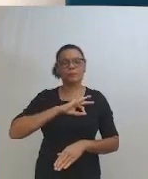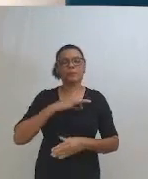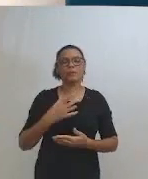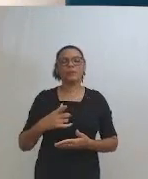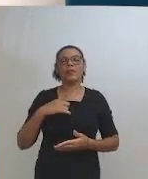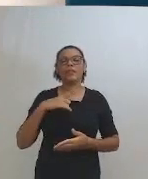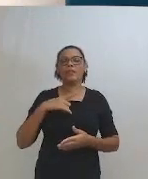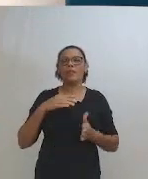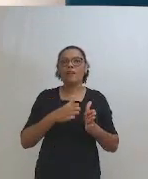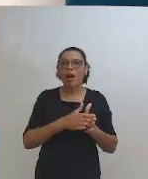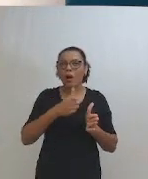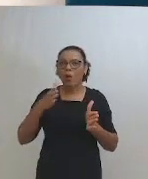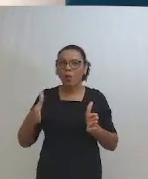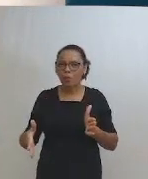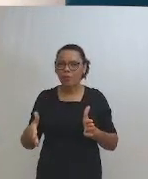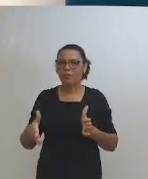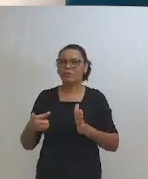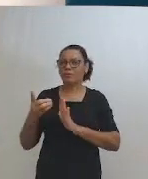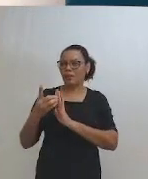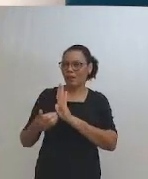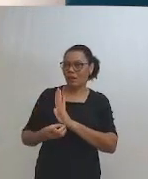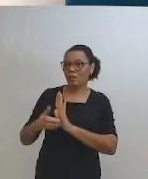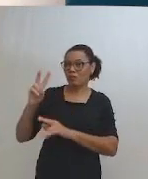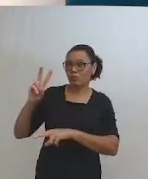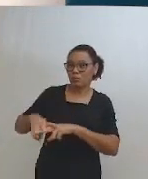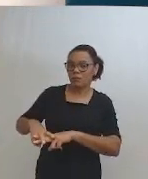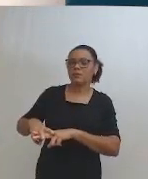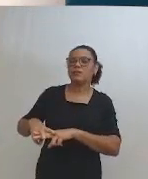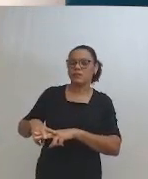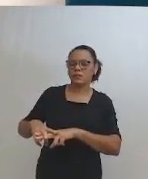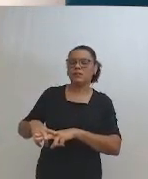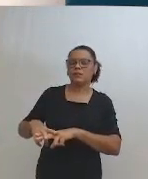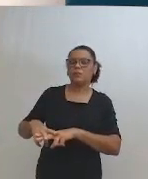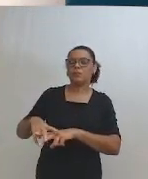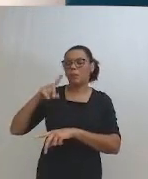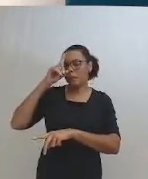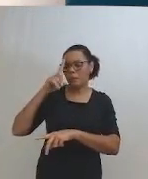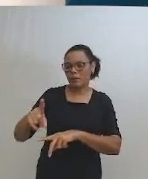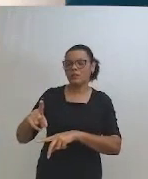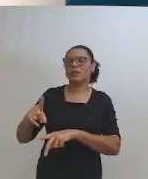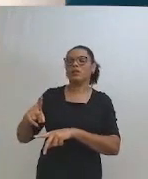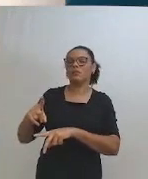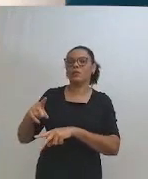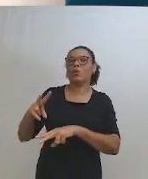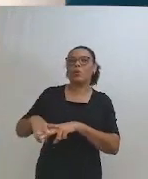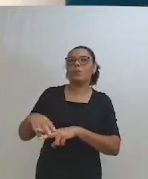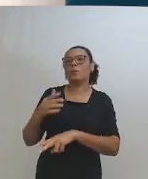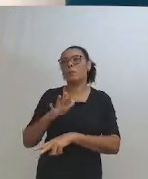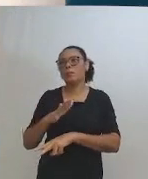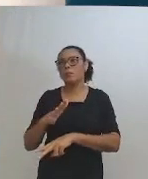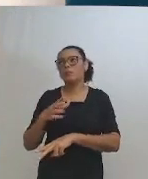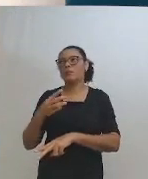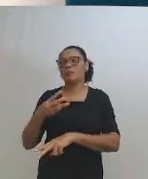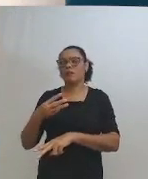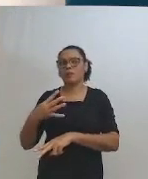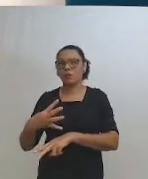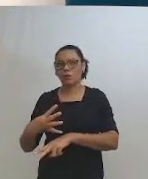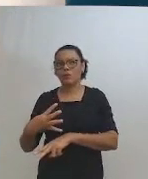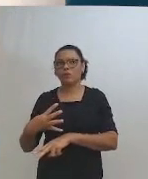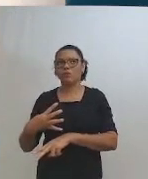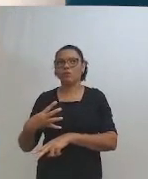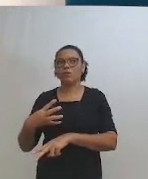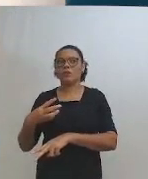que culminou aí com o mandado de prisão de aproximadamente 34 a 35